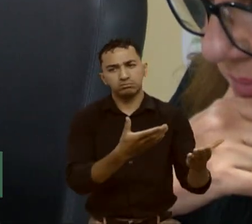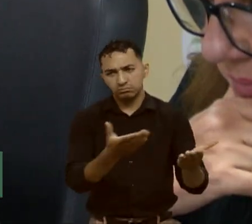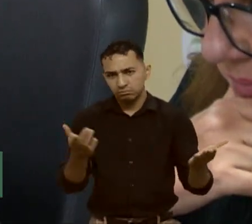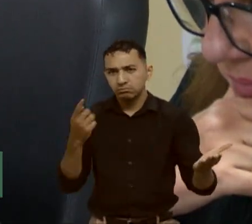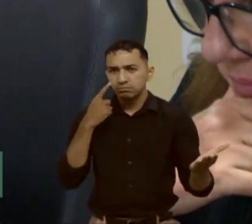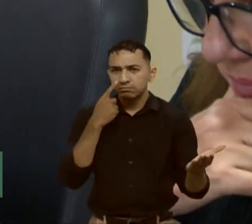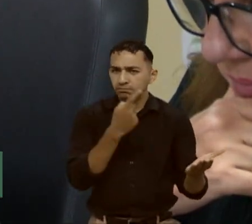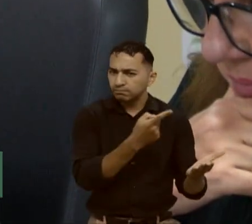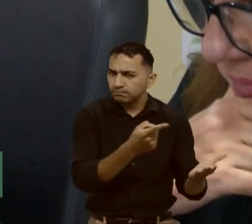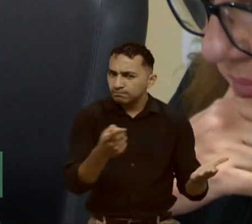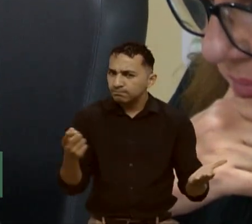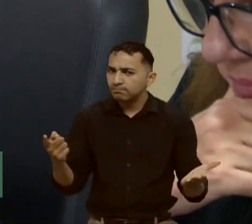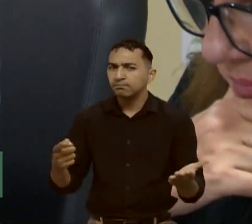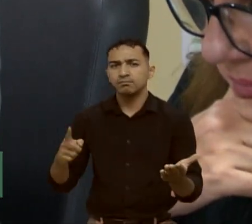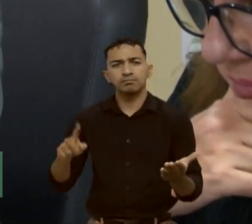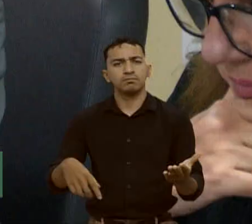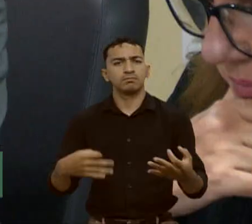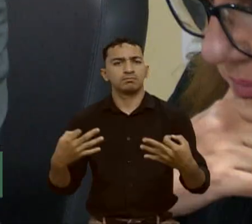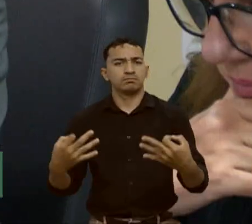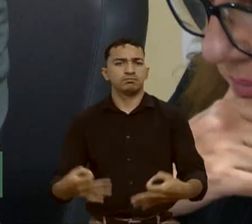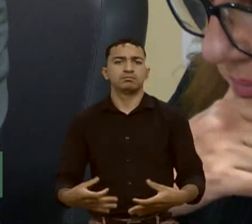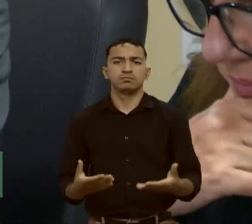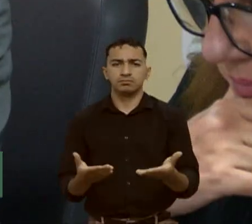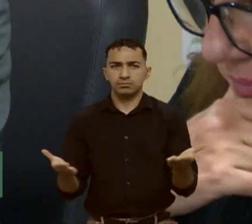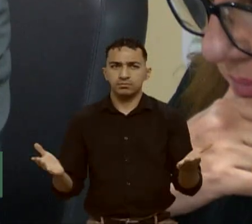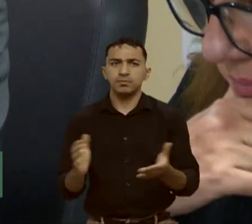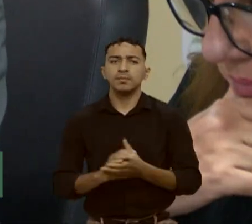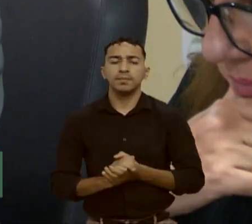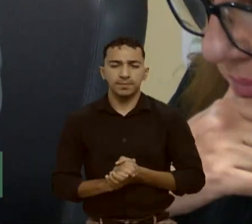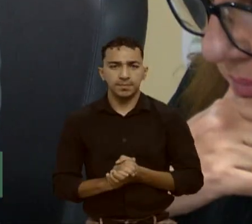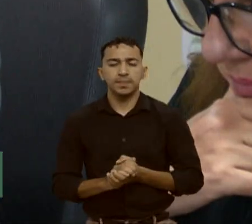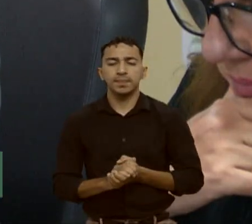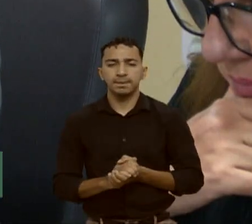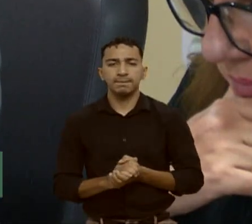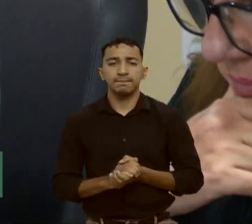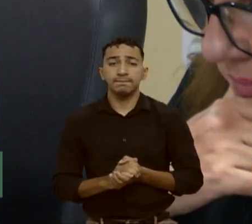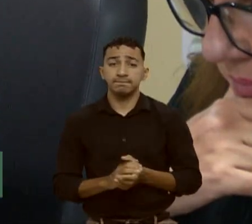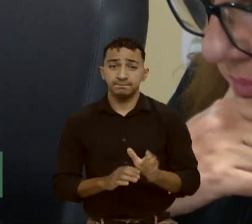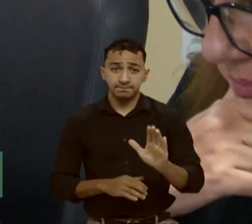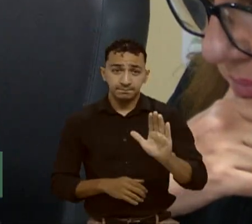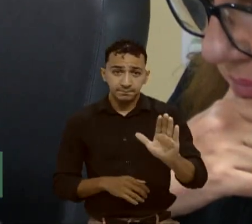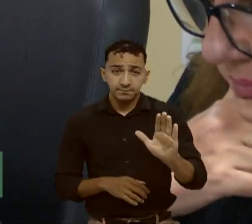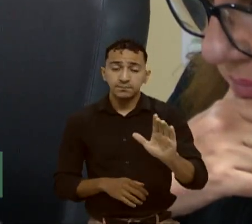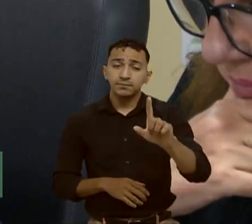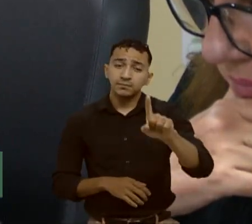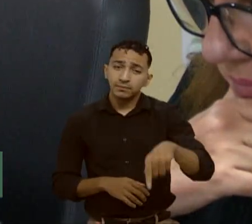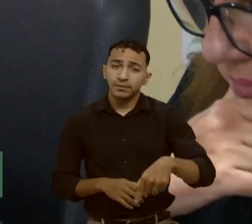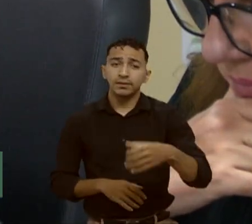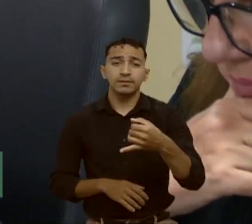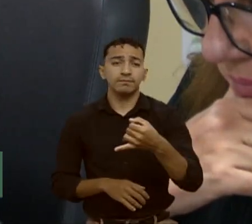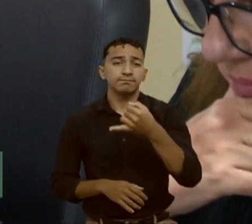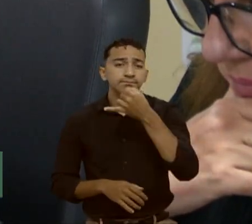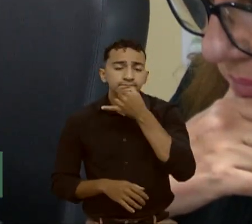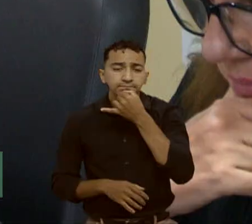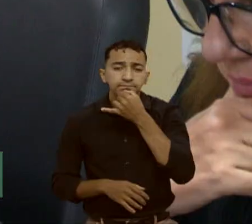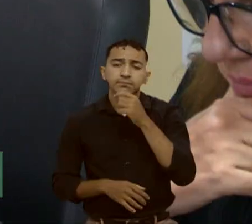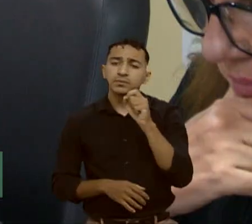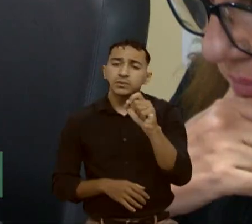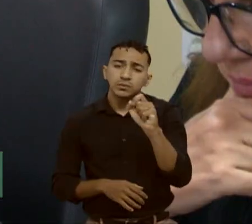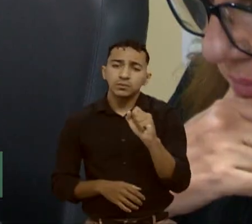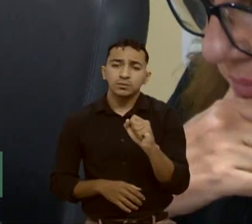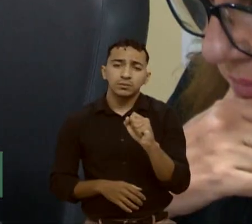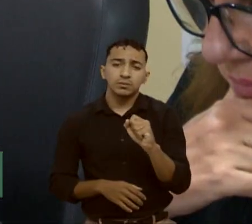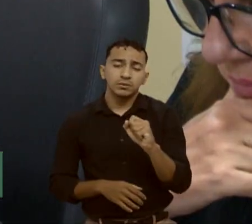um processo educacional que está acontecendo no nosso país. Mas é lastimável uma altura dessa em que nós estamos